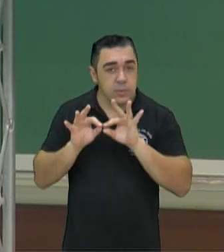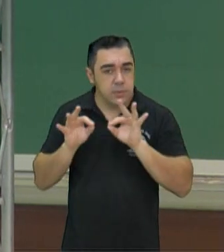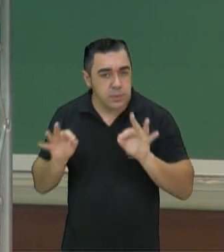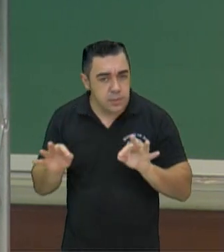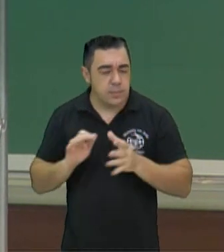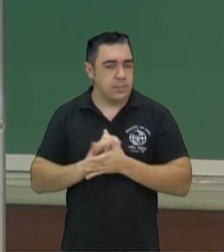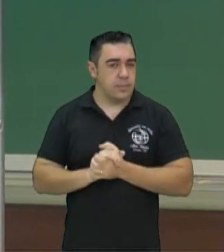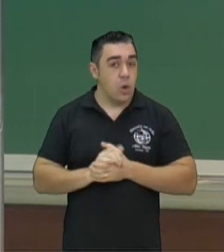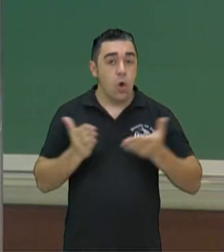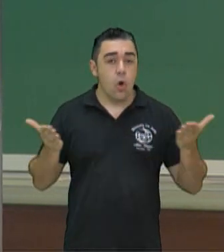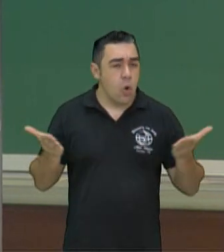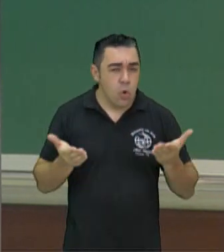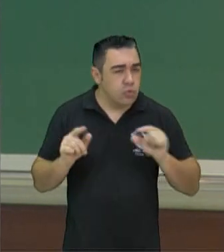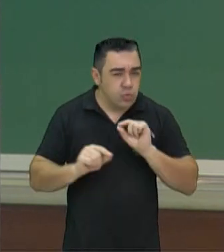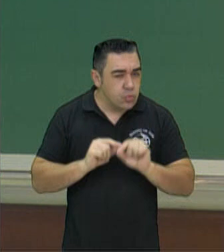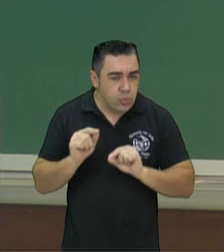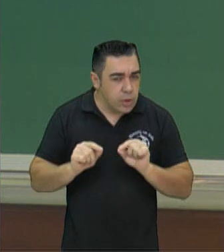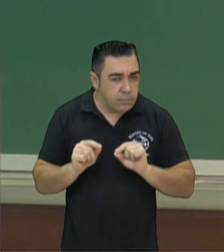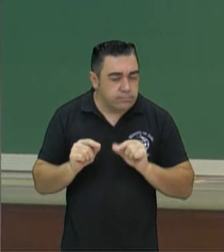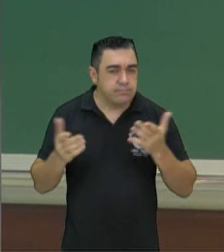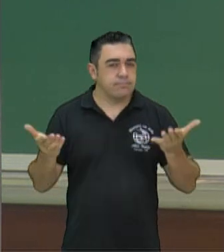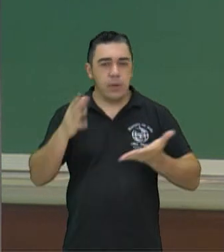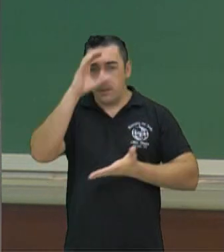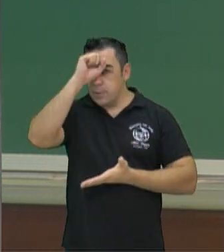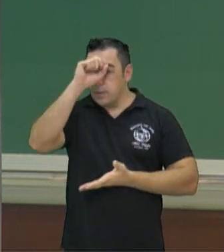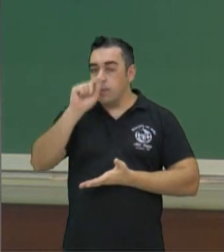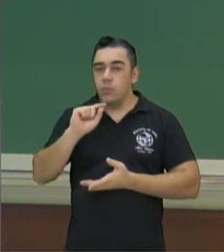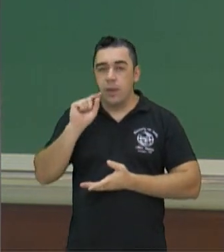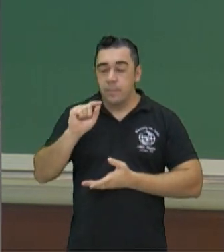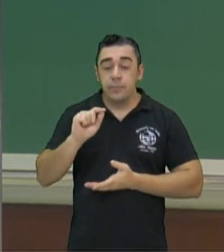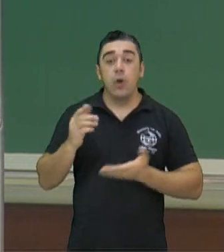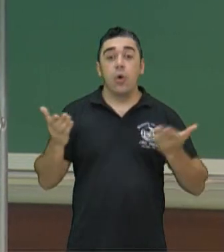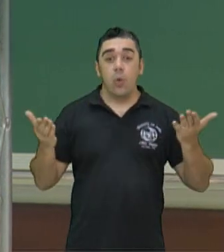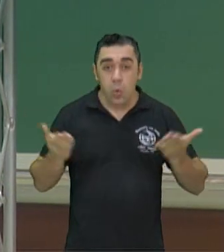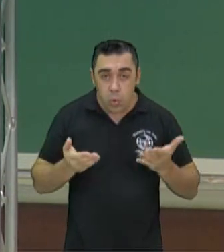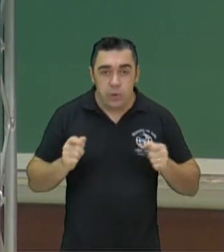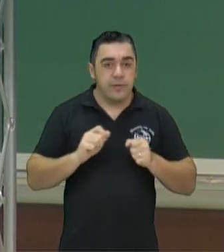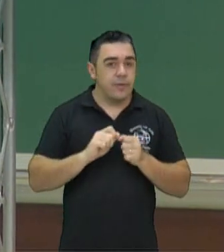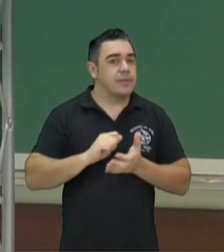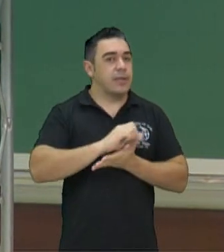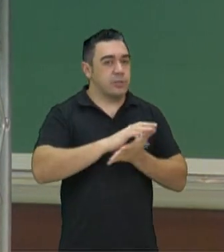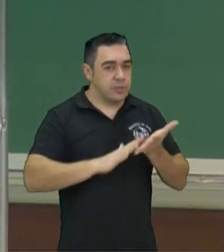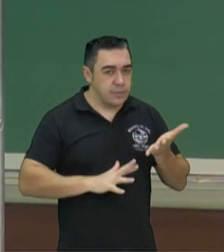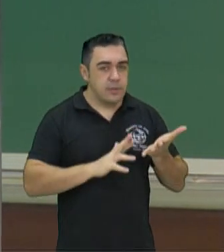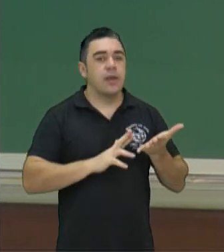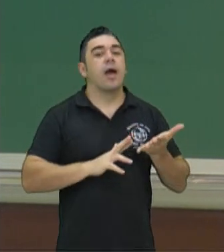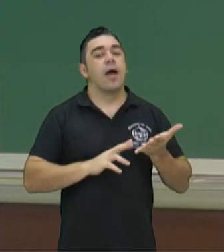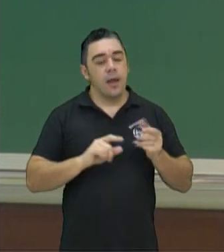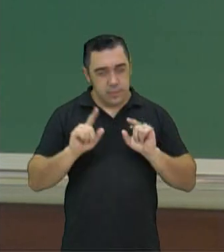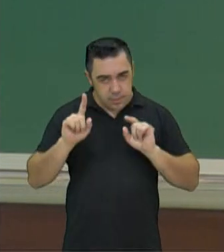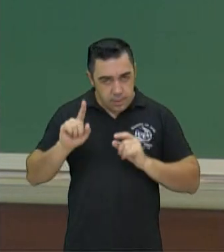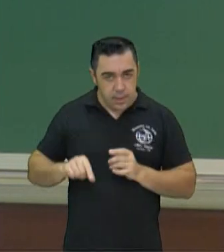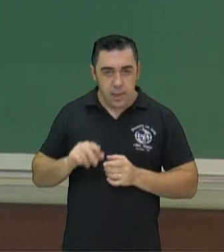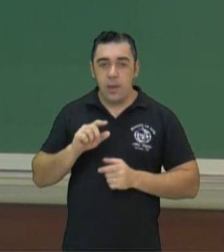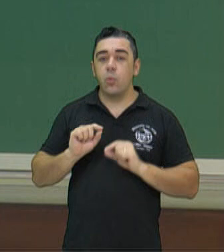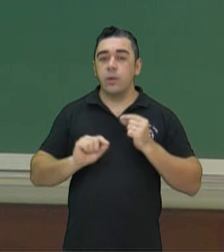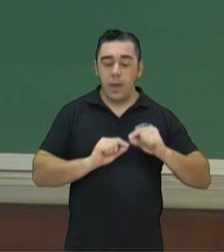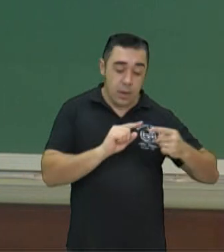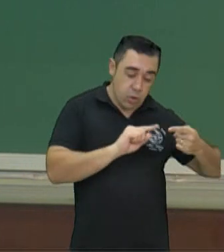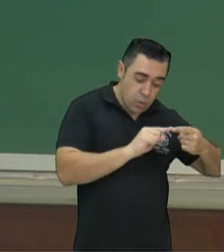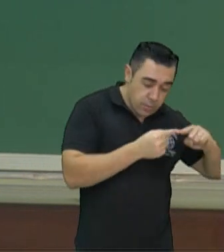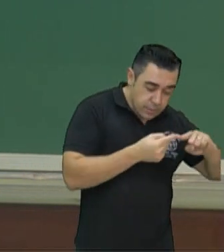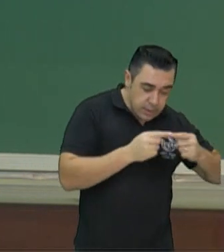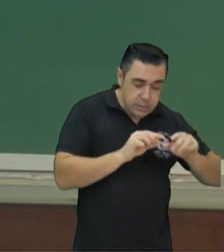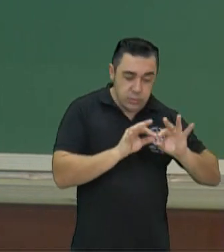simples. E hoje, sobre o que a gente vai aprender? Hoje a gente vai resolver problemas de